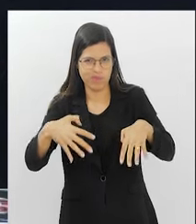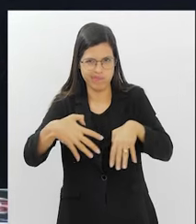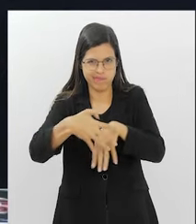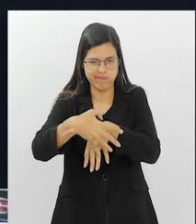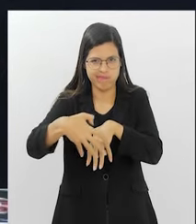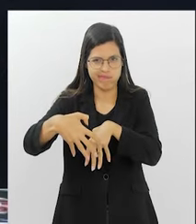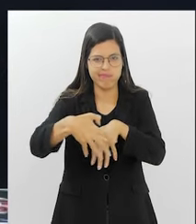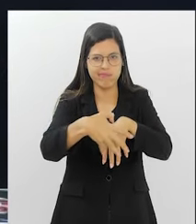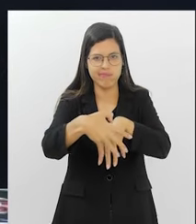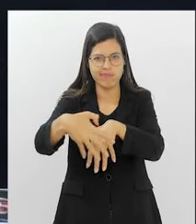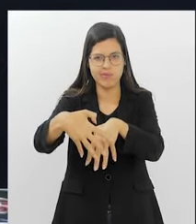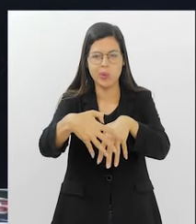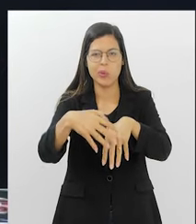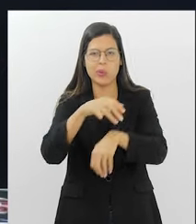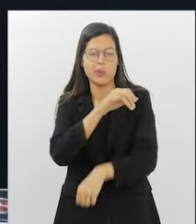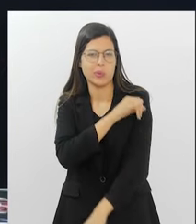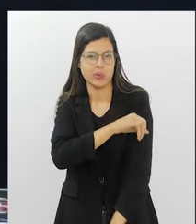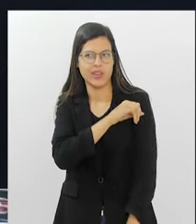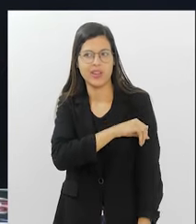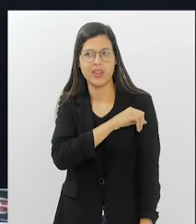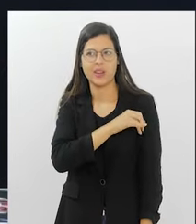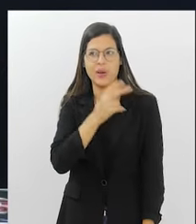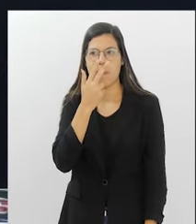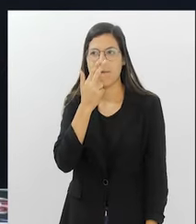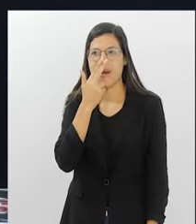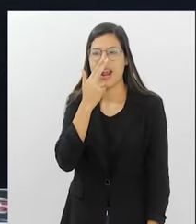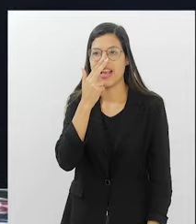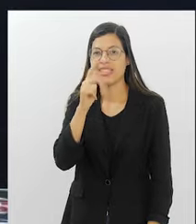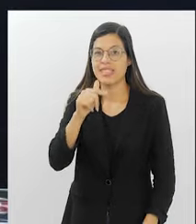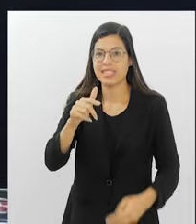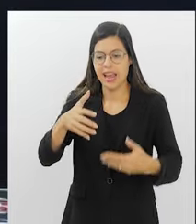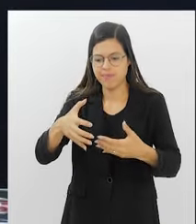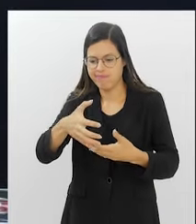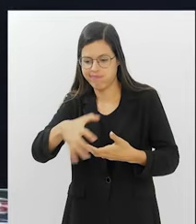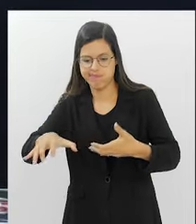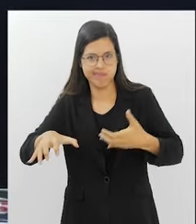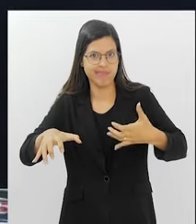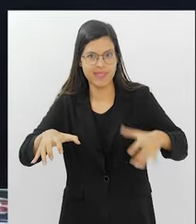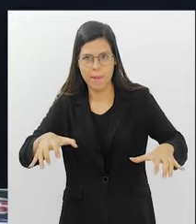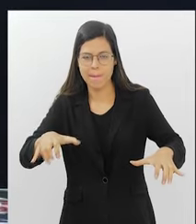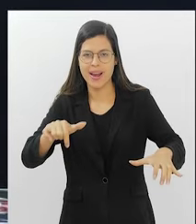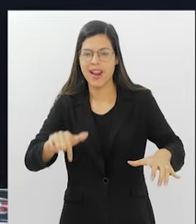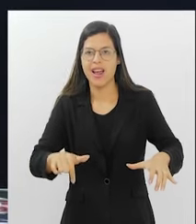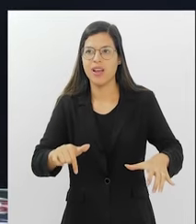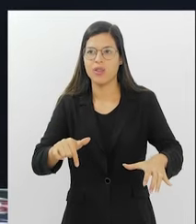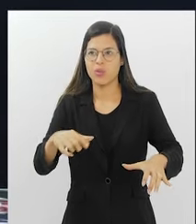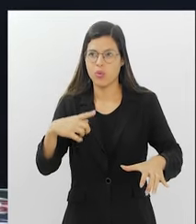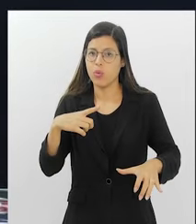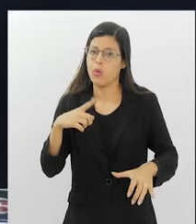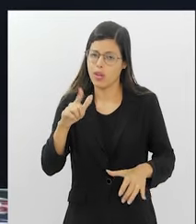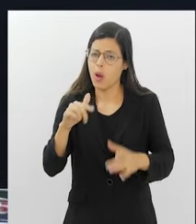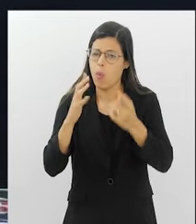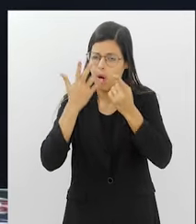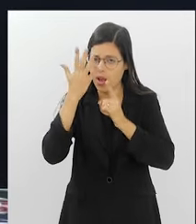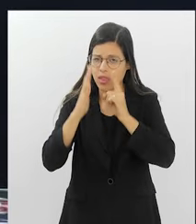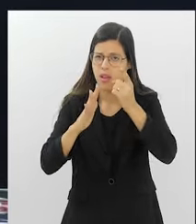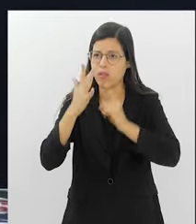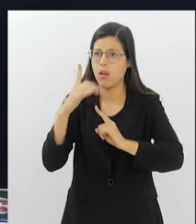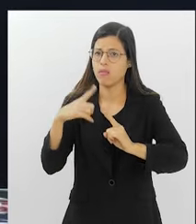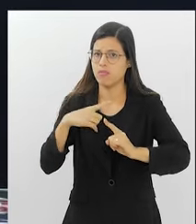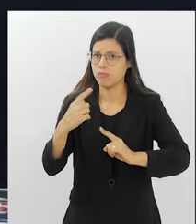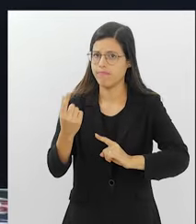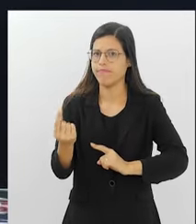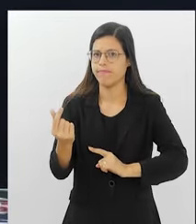Janeiro é um pessoal costuma dizer é um carnaval à parte mas não deixa de ser um carnaval é um percentual muito grande de